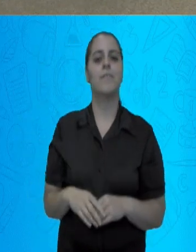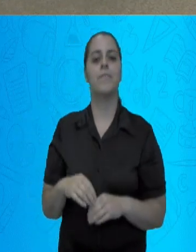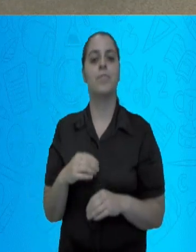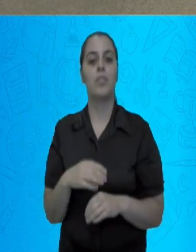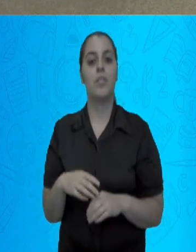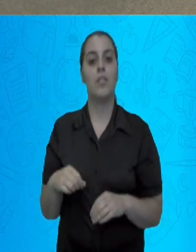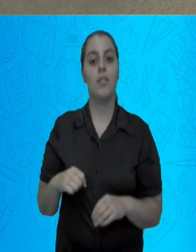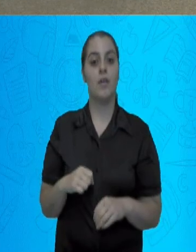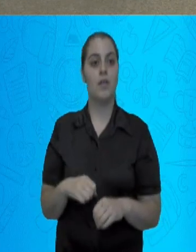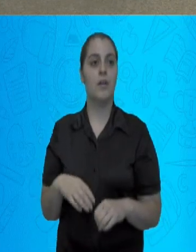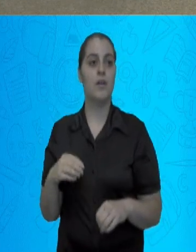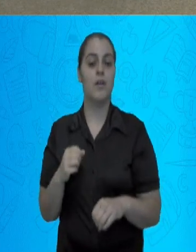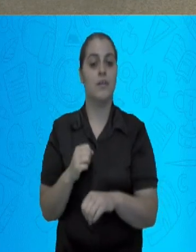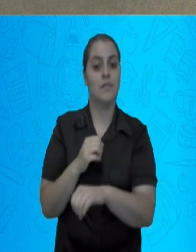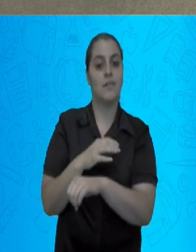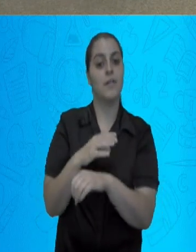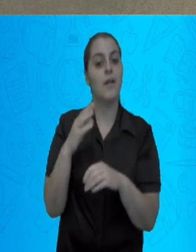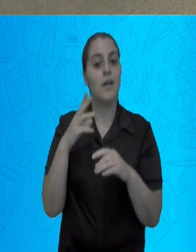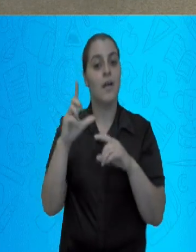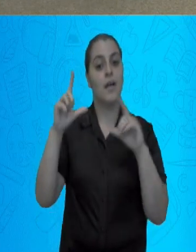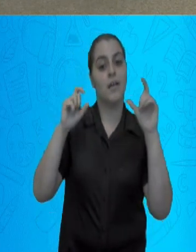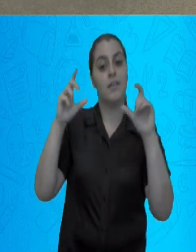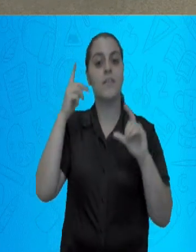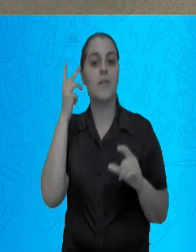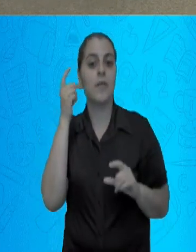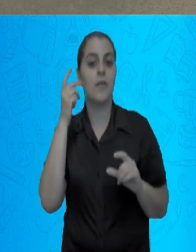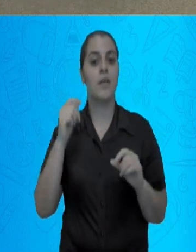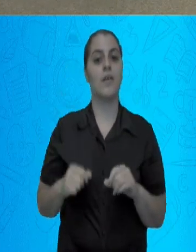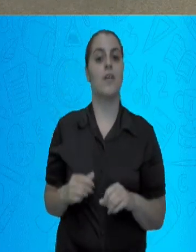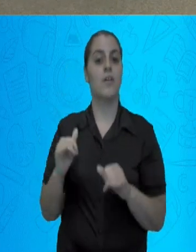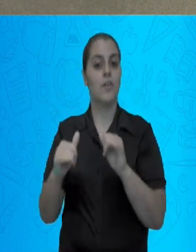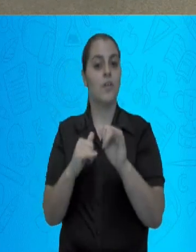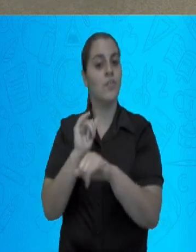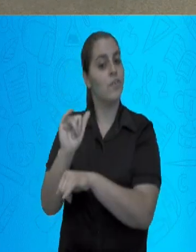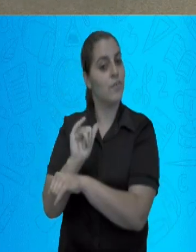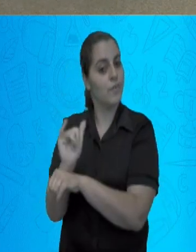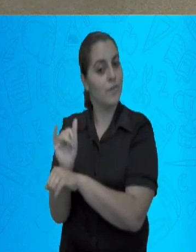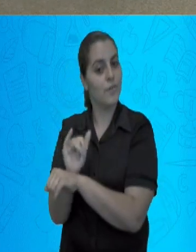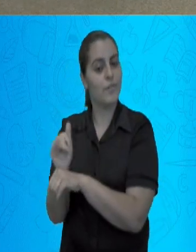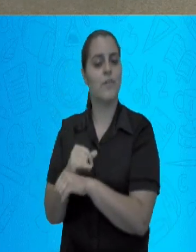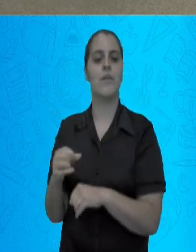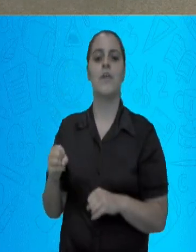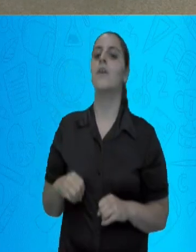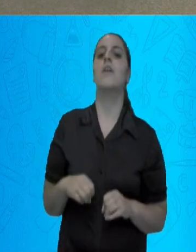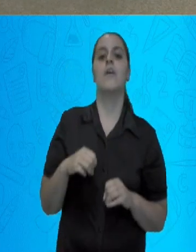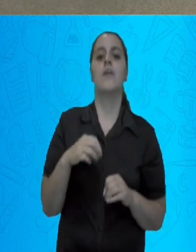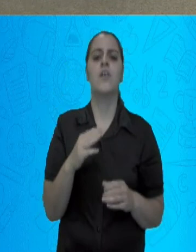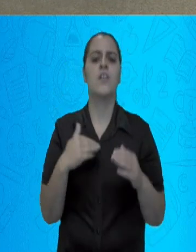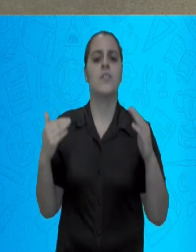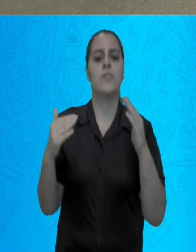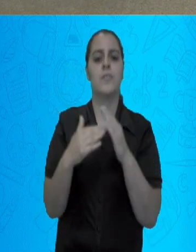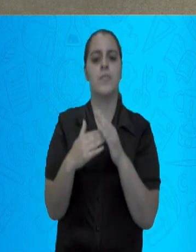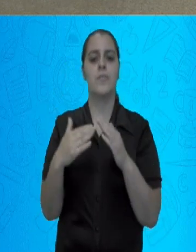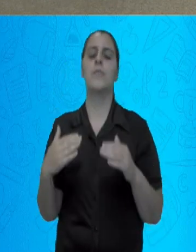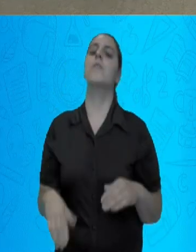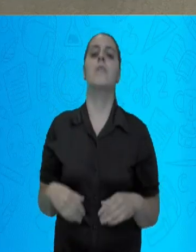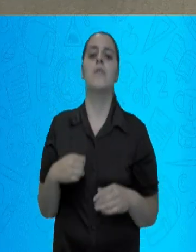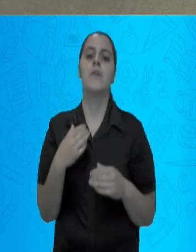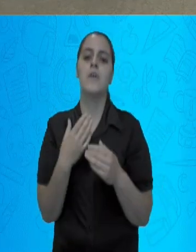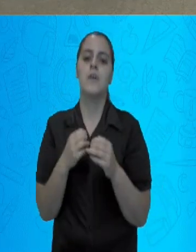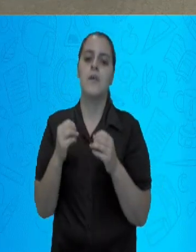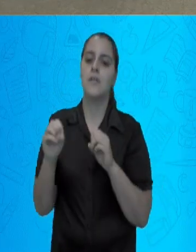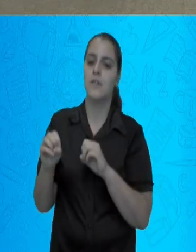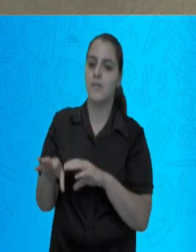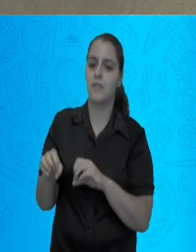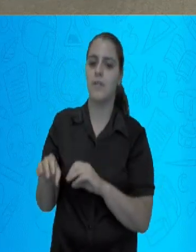vocês, que é o canal da SMED no YouTube. E toda a aula que aqui é transmitida, logo depois vai